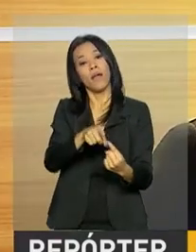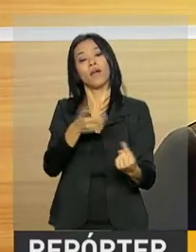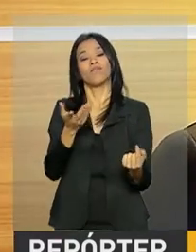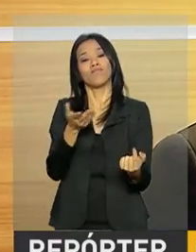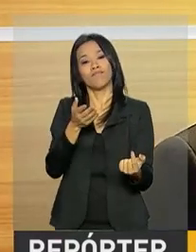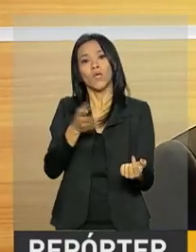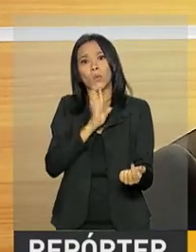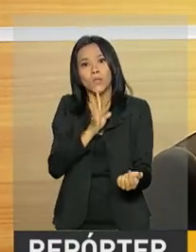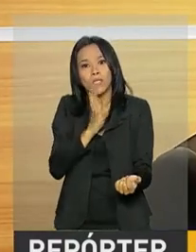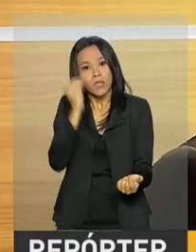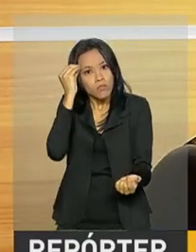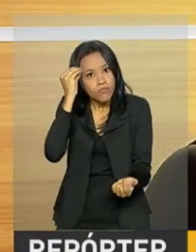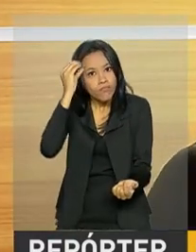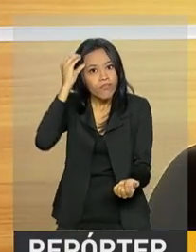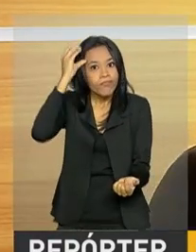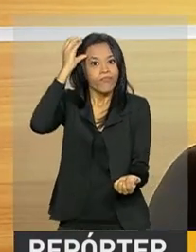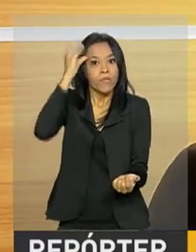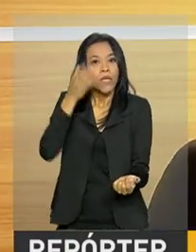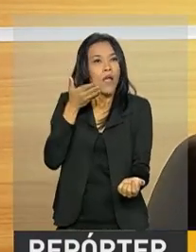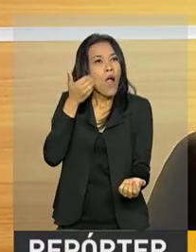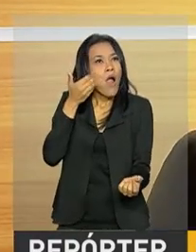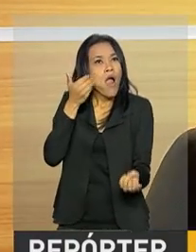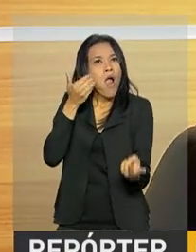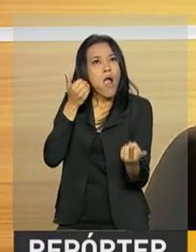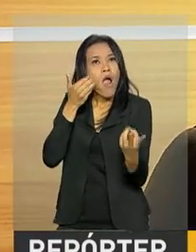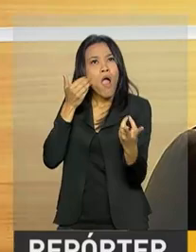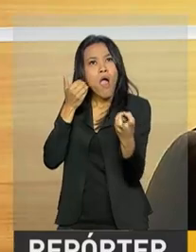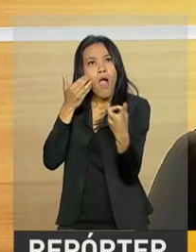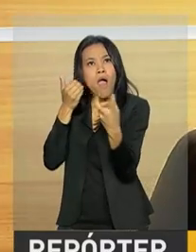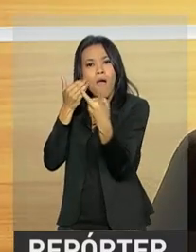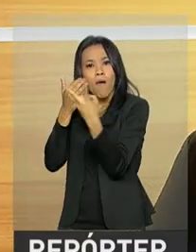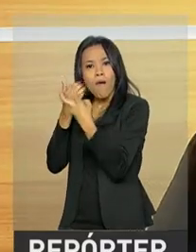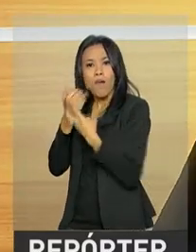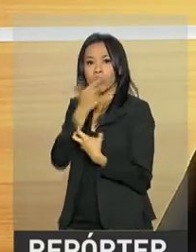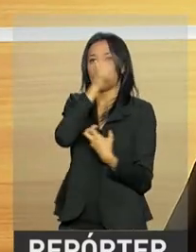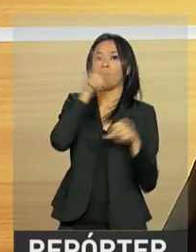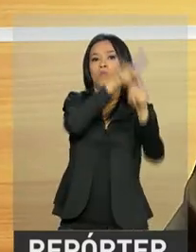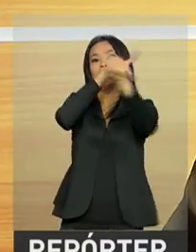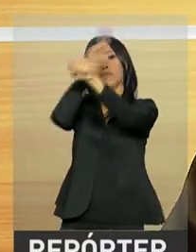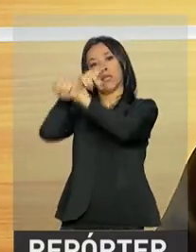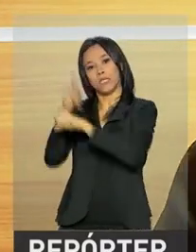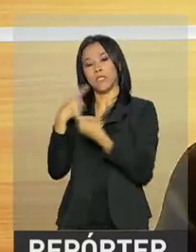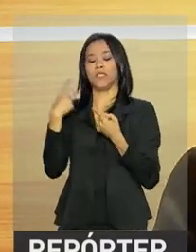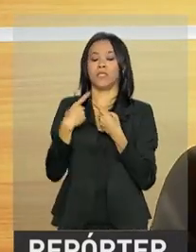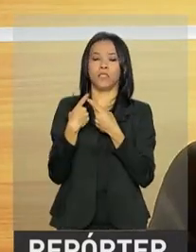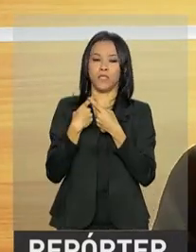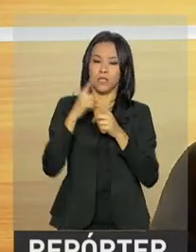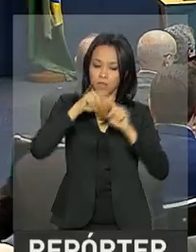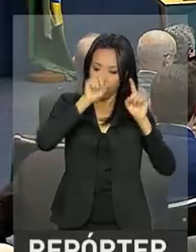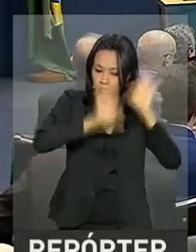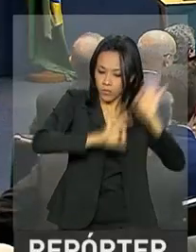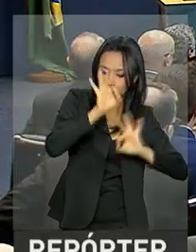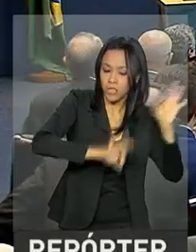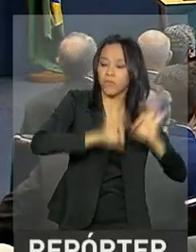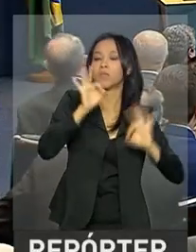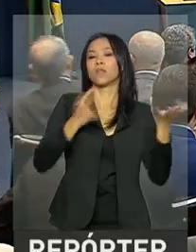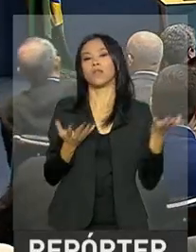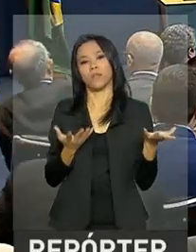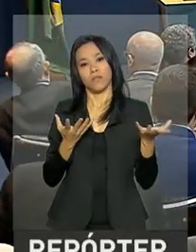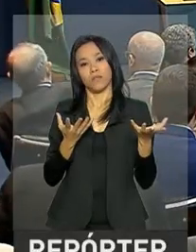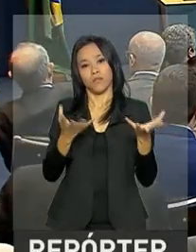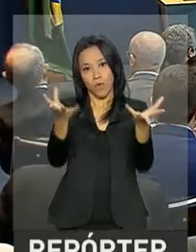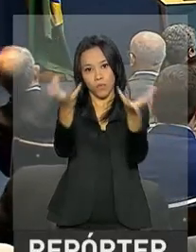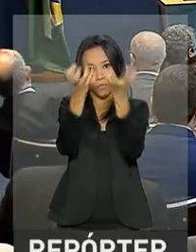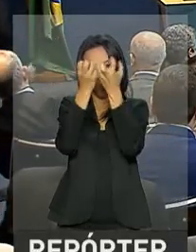também aproveitar o conhecimento de outros países com um investimento com cadência com planejamento e para se tornar